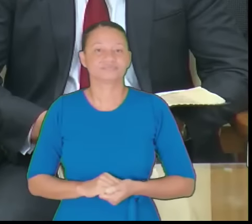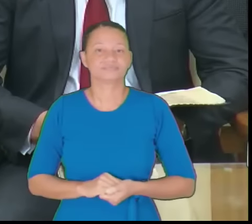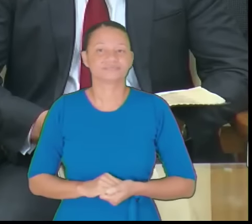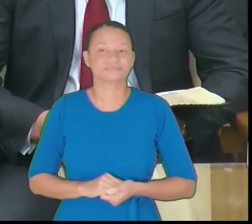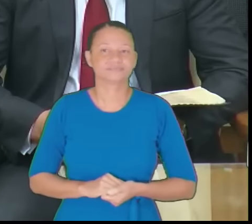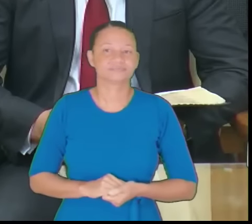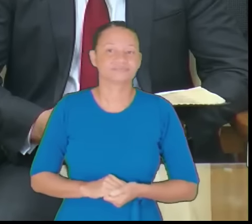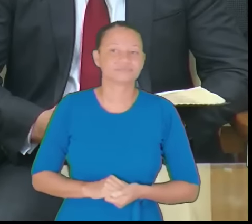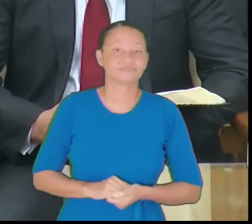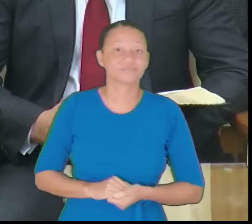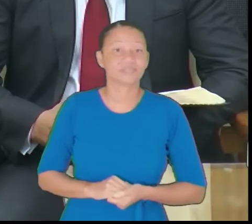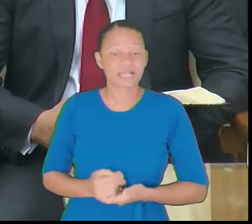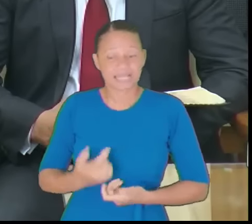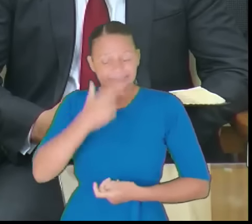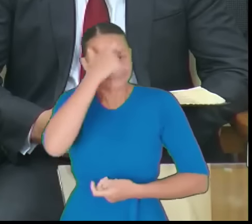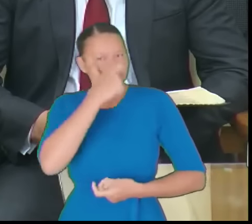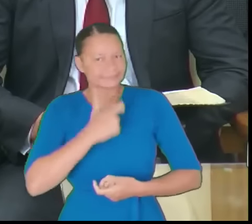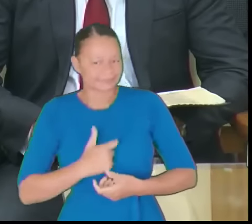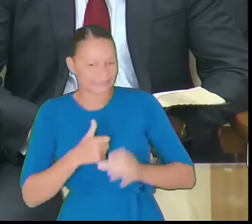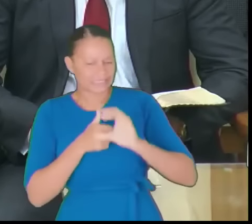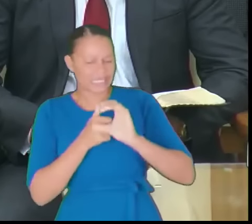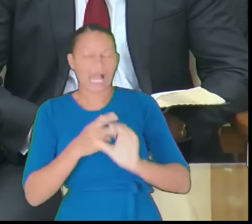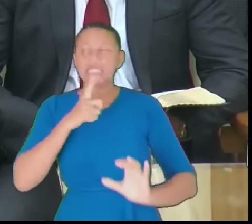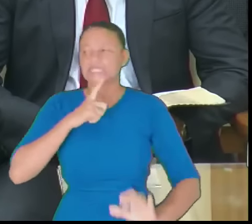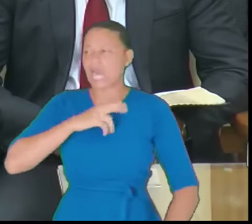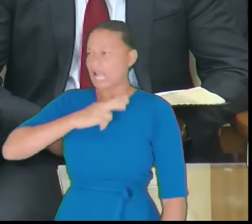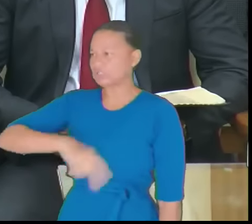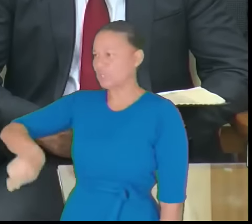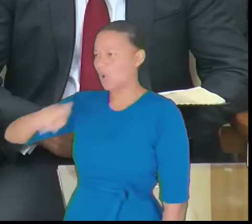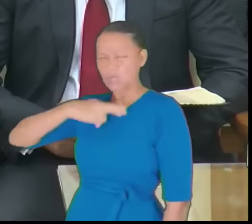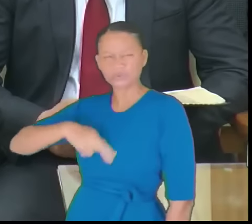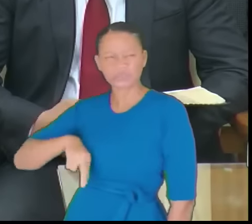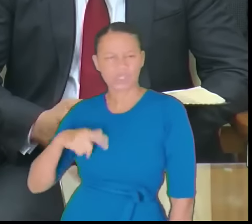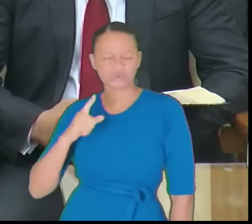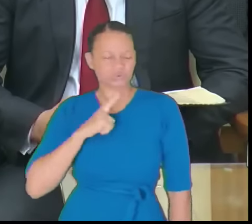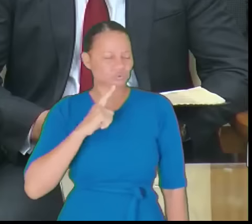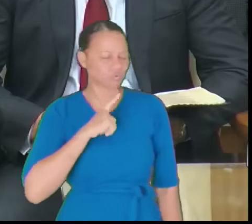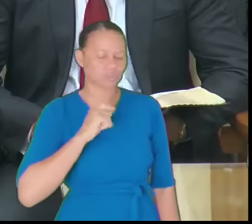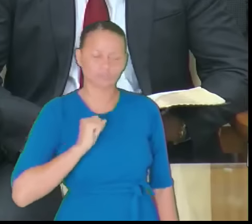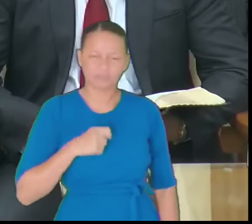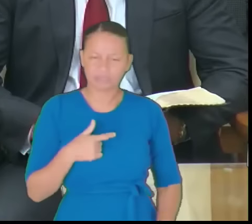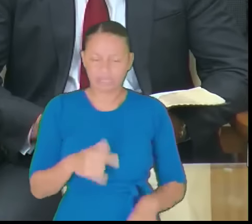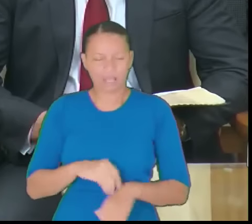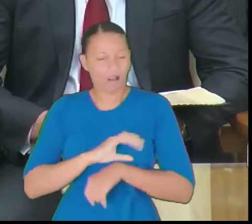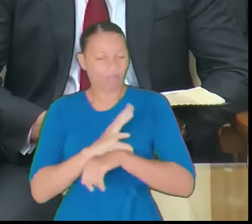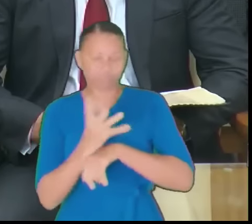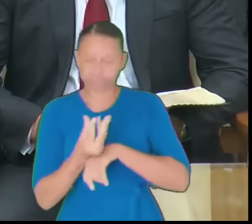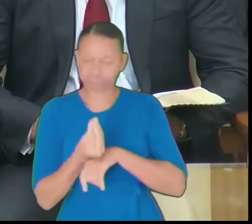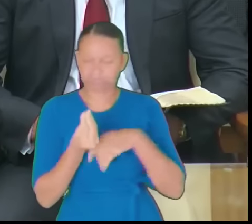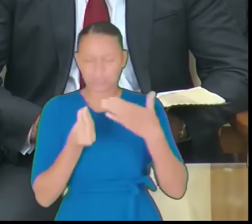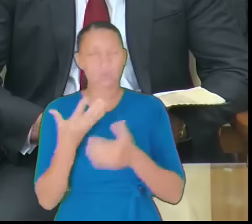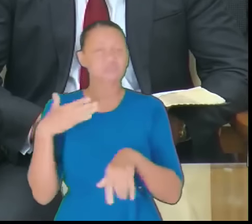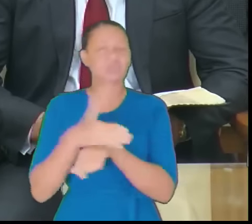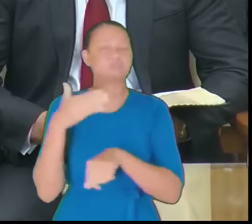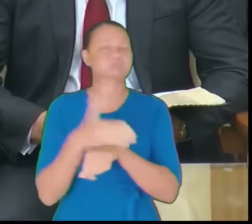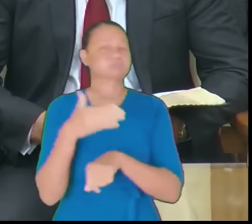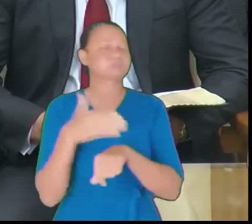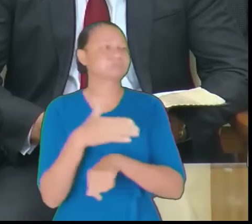Ser cristão não é apenas ter uma religião. Ser igreja não é apenas participar de